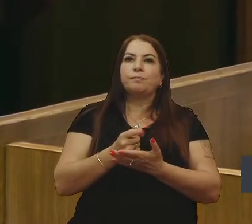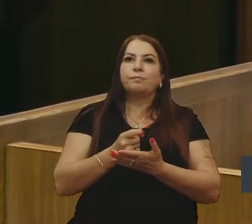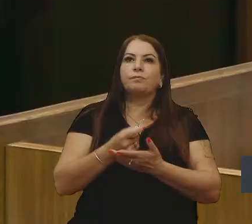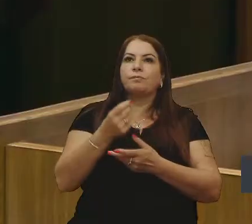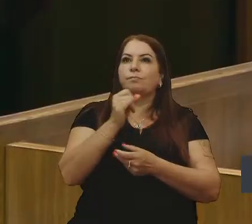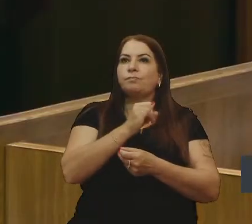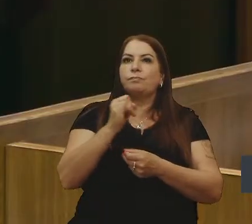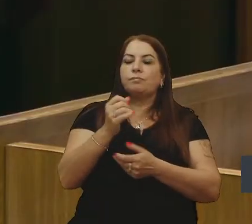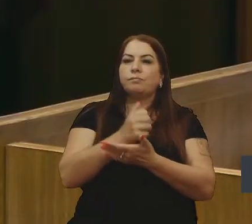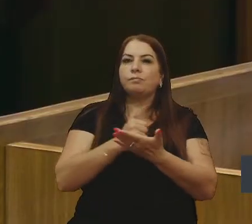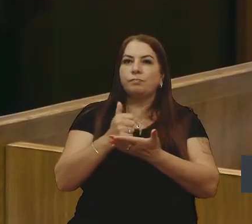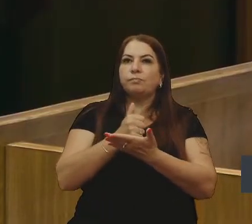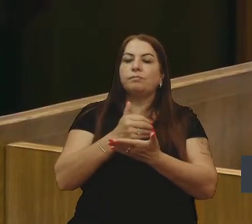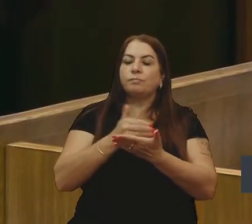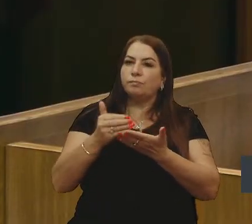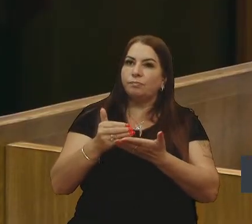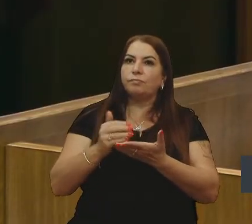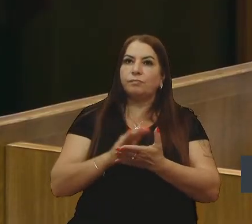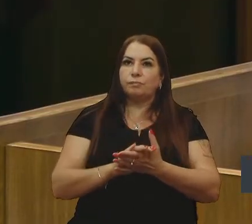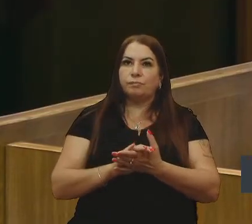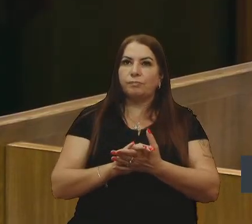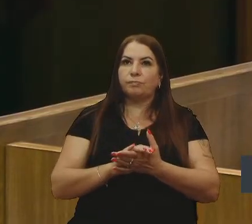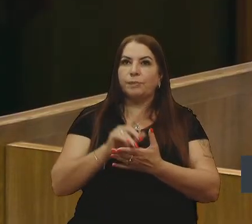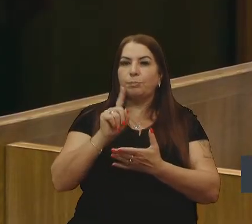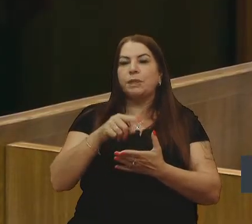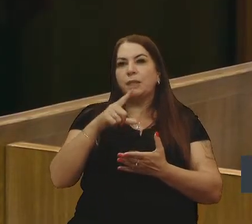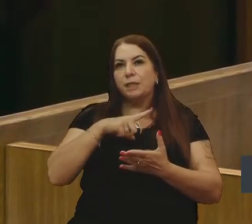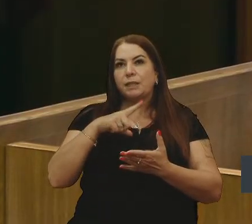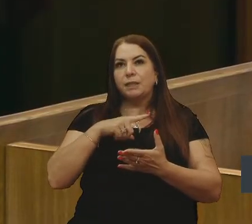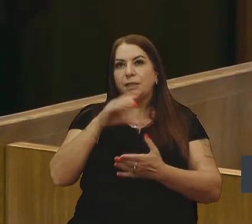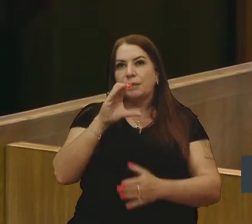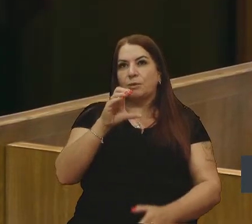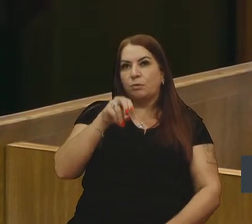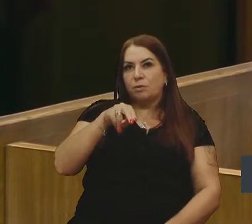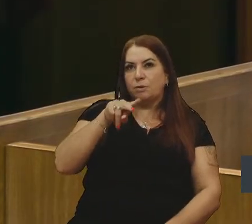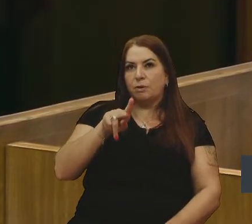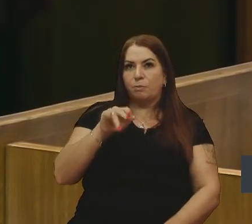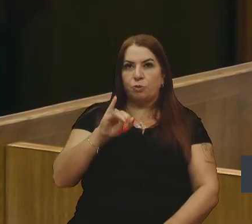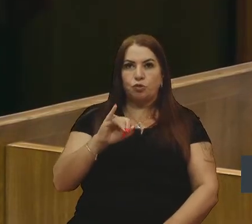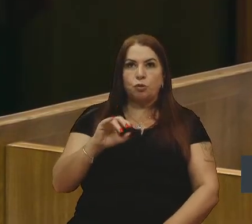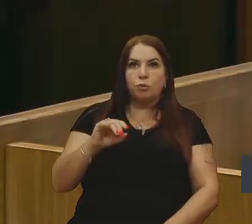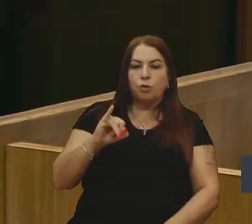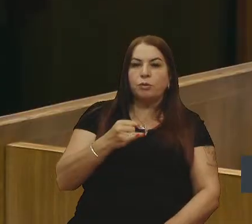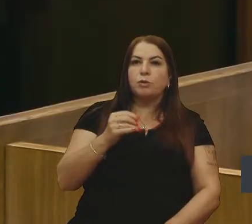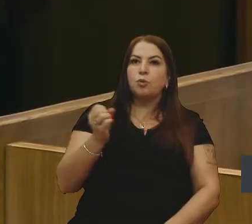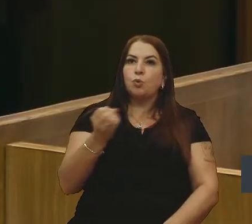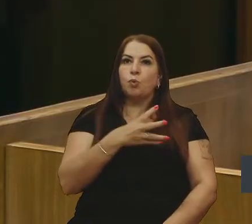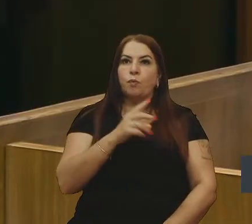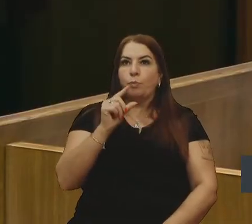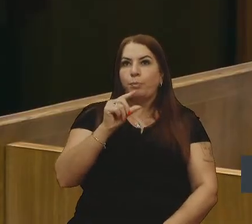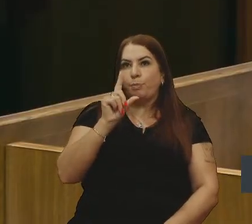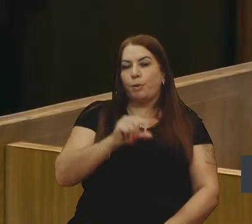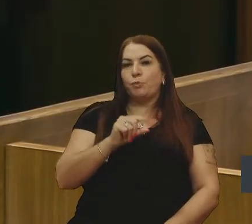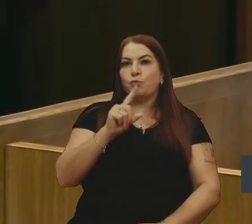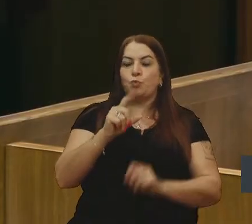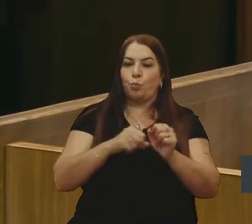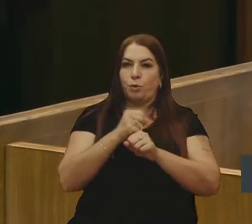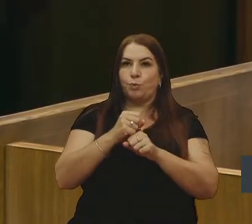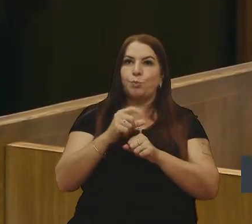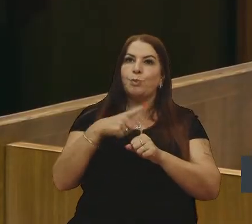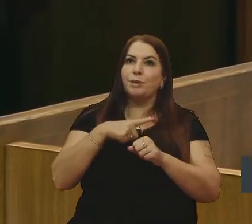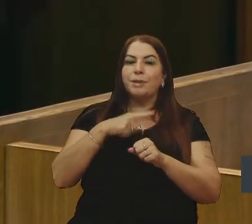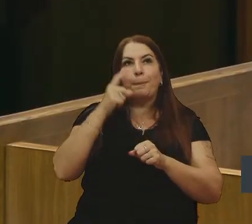instruções básicas iniciais para quem já tem um CNPJ novo, com menos de 1 ano no mercado, ou para quem ainda